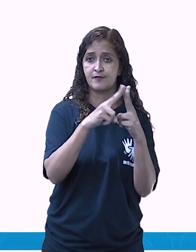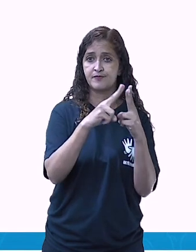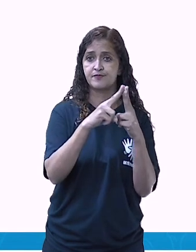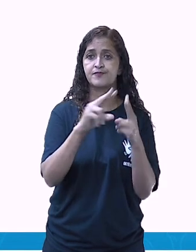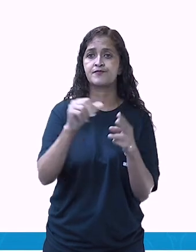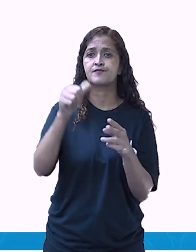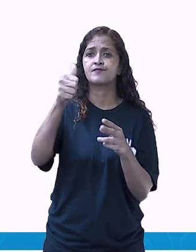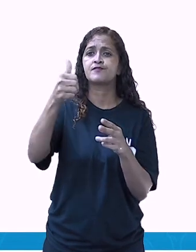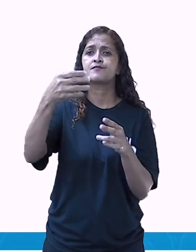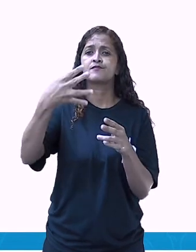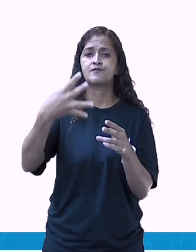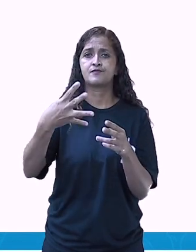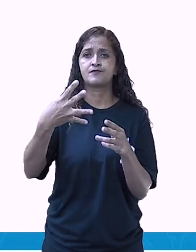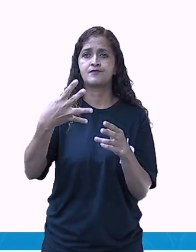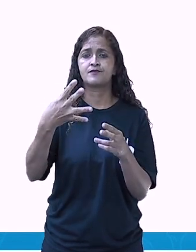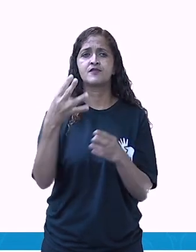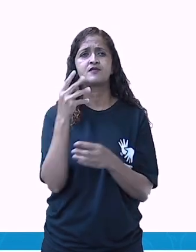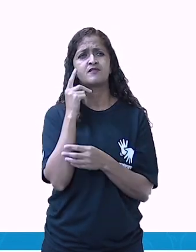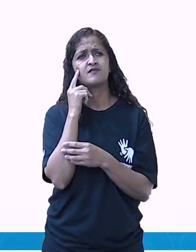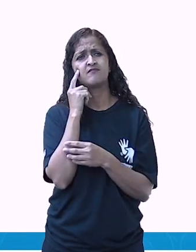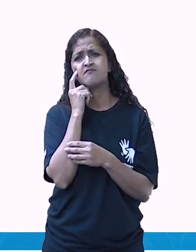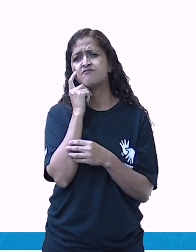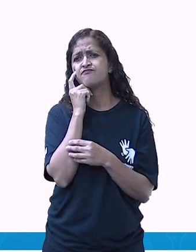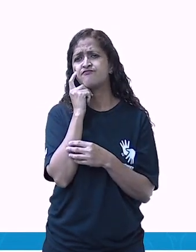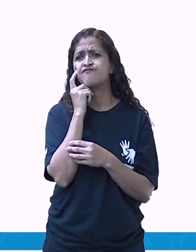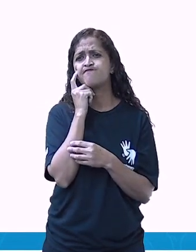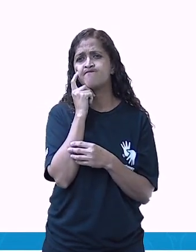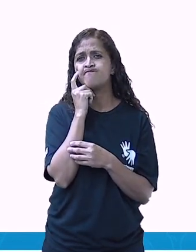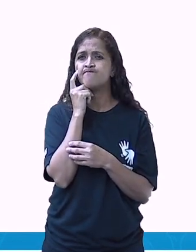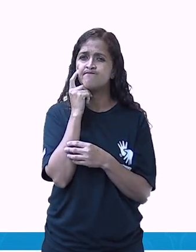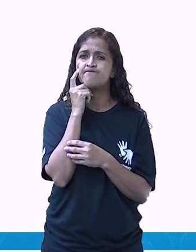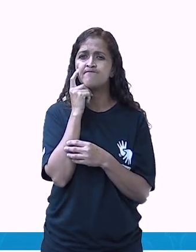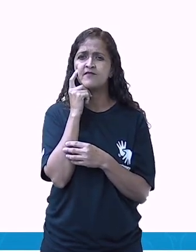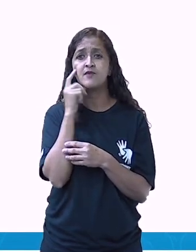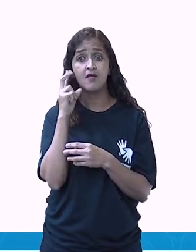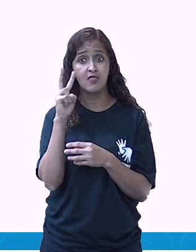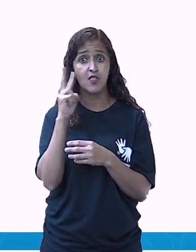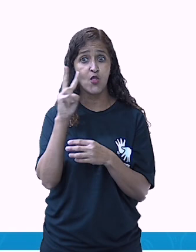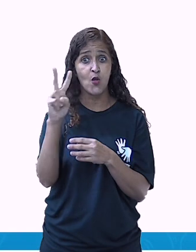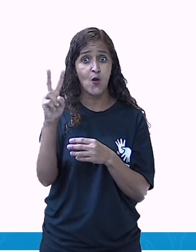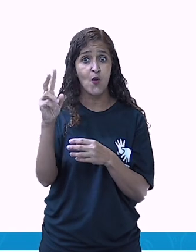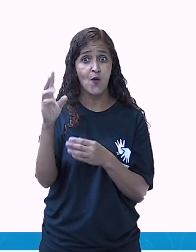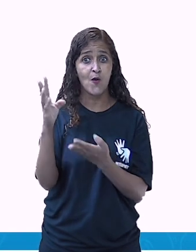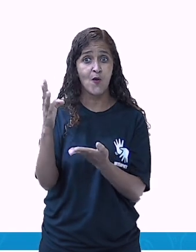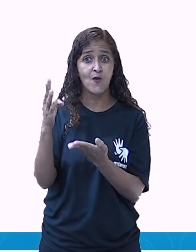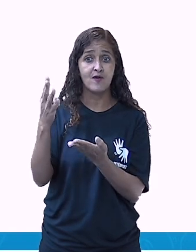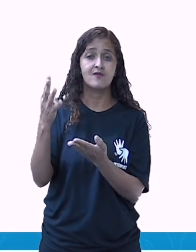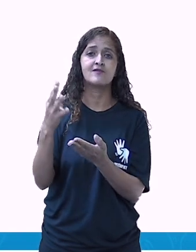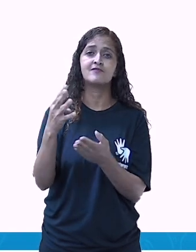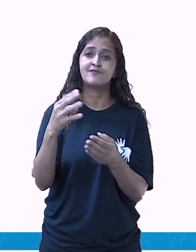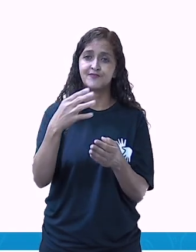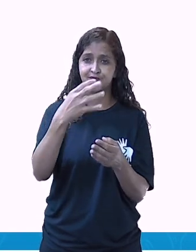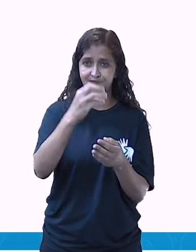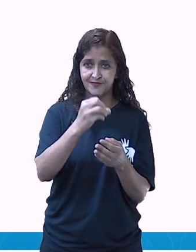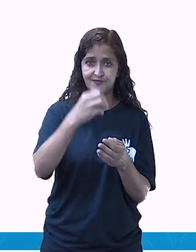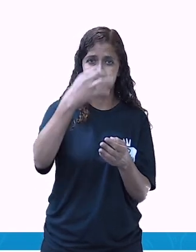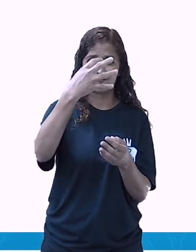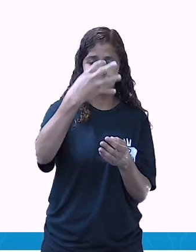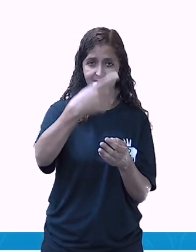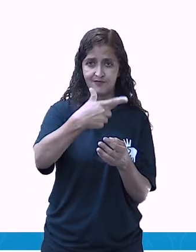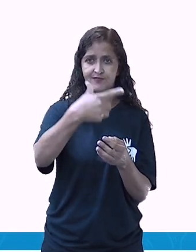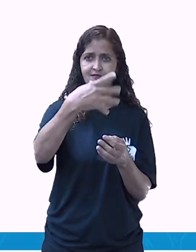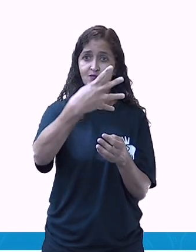E o 14? Nós estamos analisando as unidades, o 4? 0, 2,